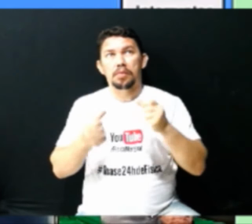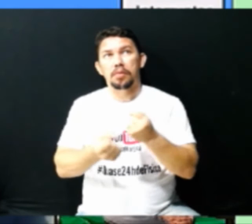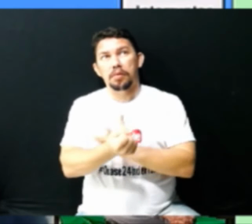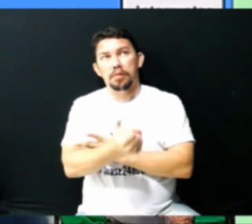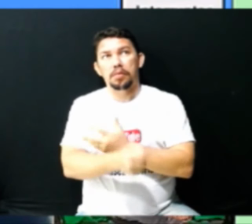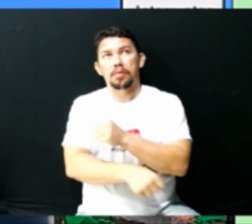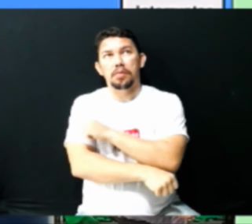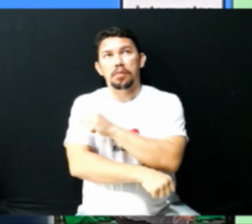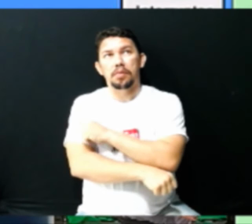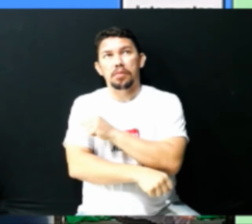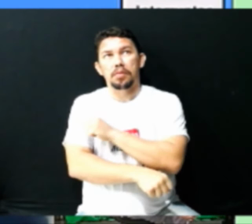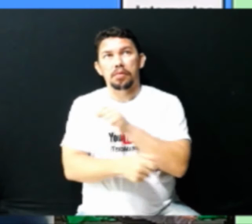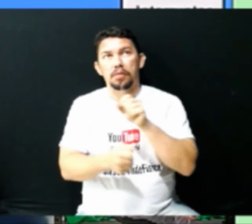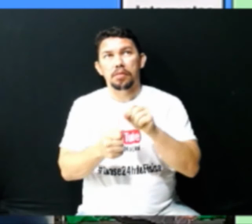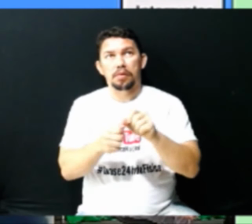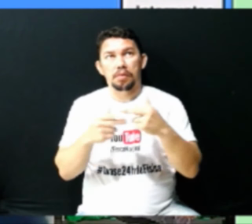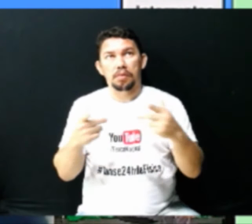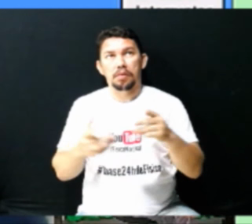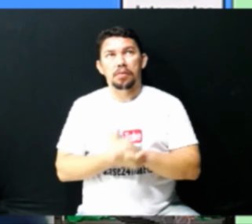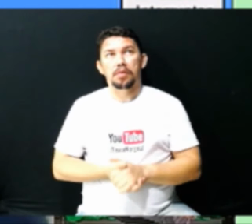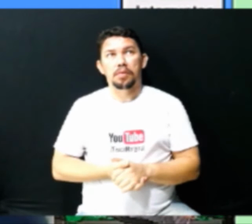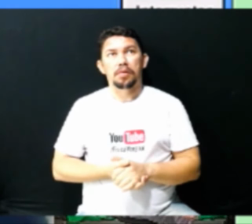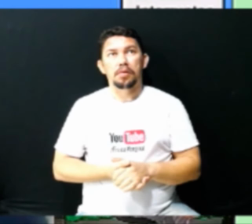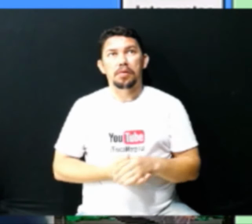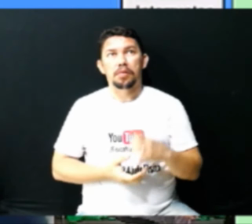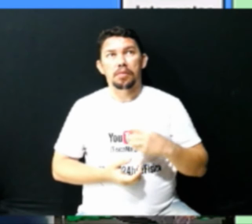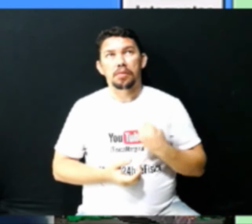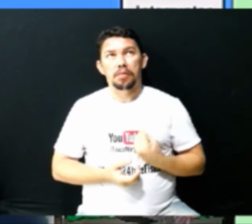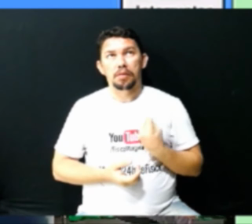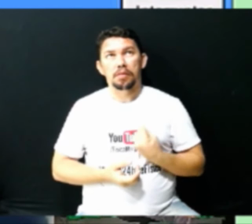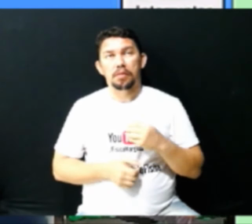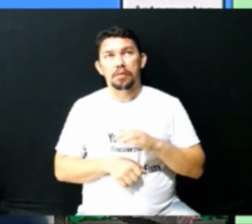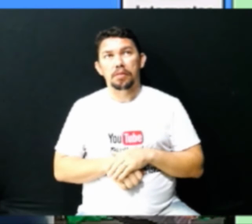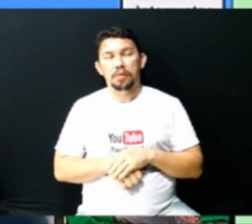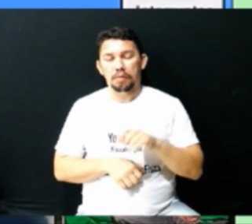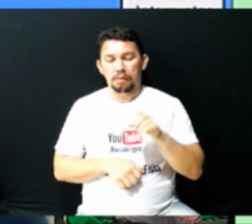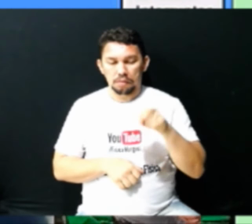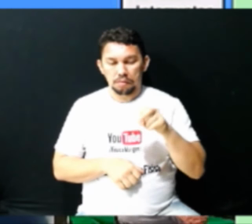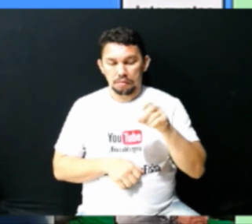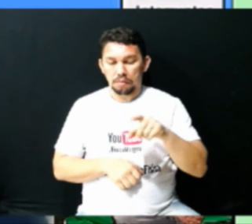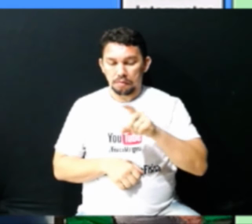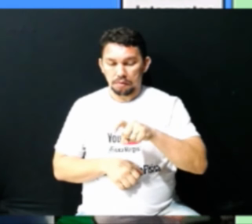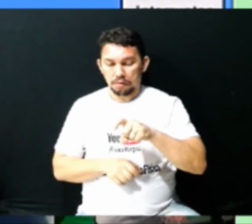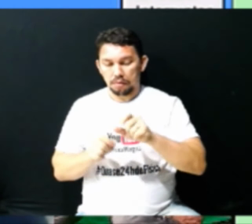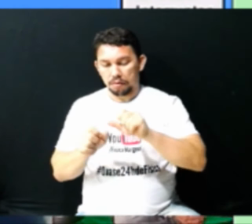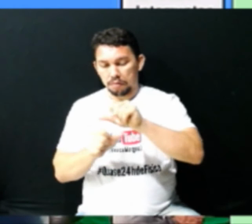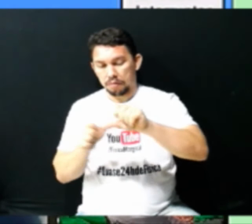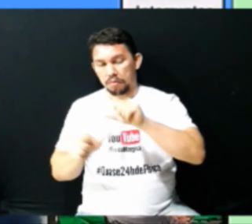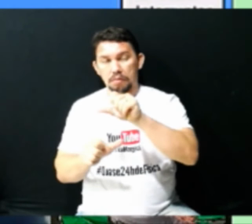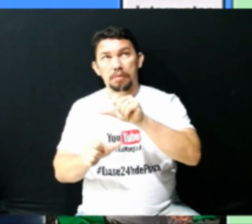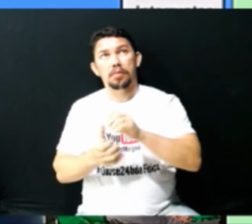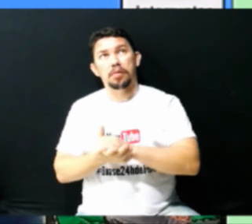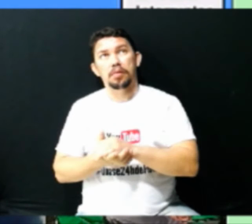trabalhando com isso. Mas resistores têm uma vantagem. Eu posso agora aqui, ó, clicar com o botão direito, mudar a resistência, essa é 10. Eu vou colocar ela